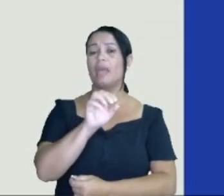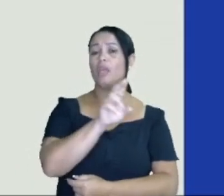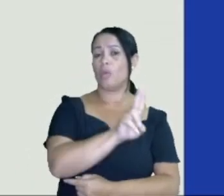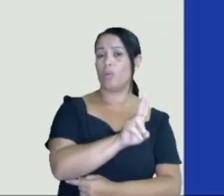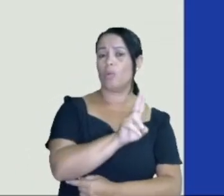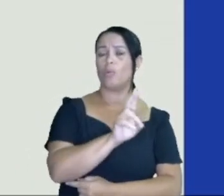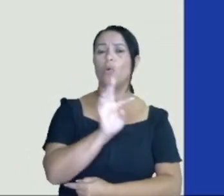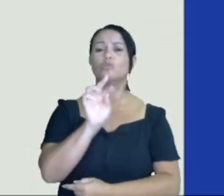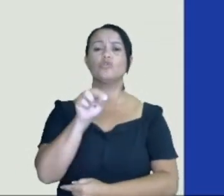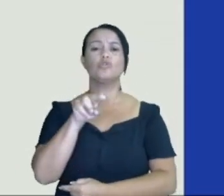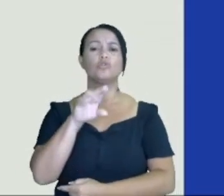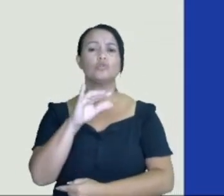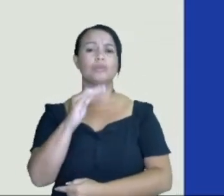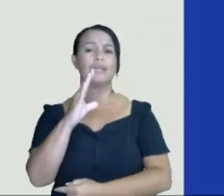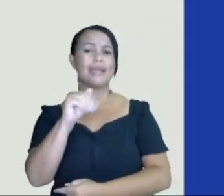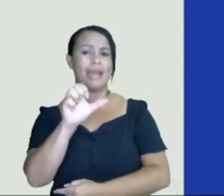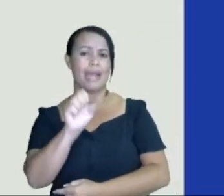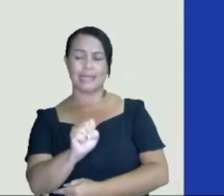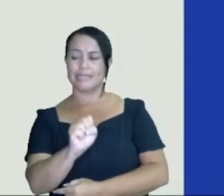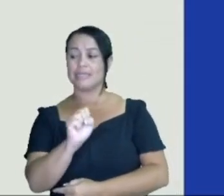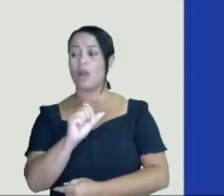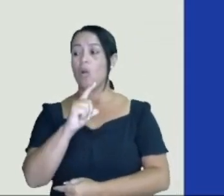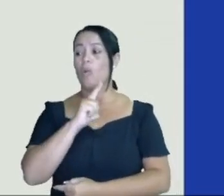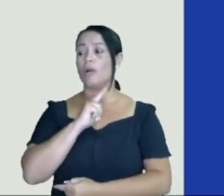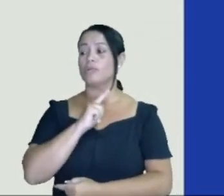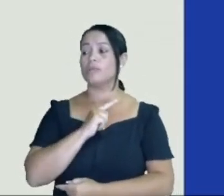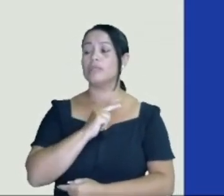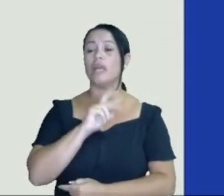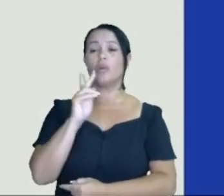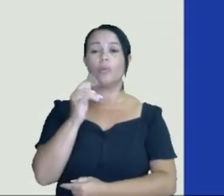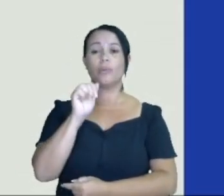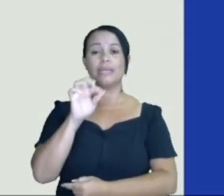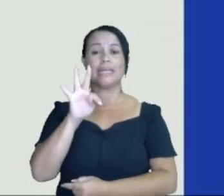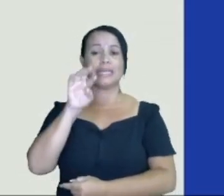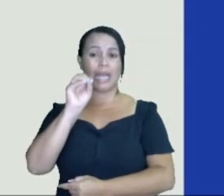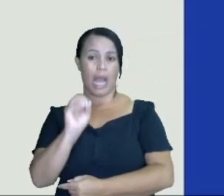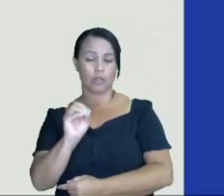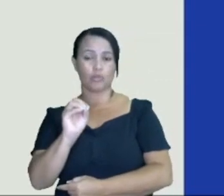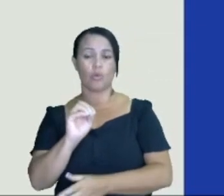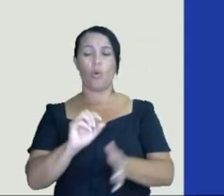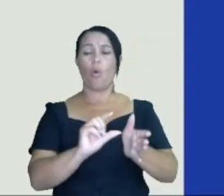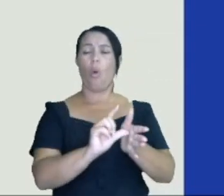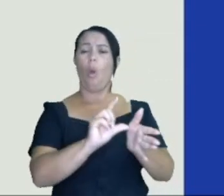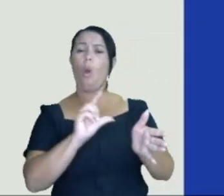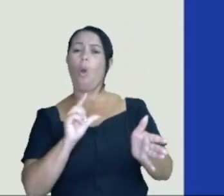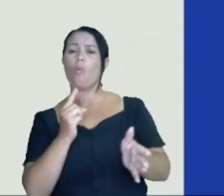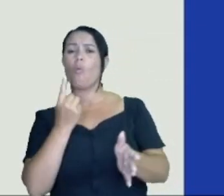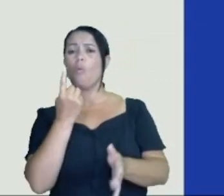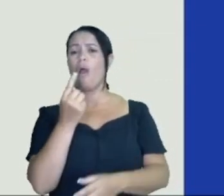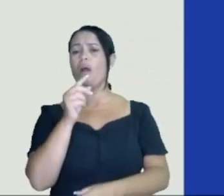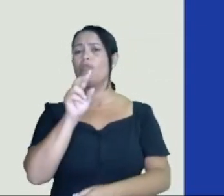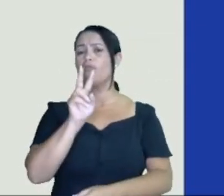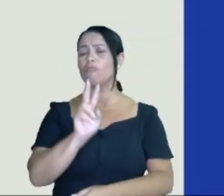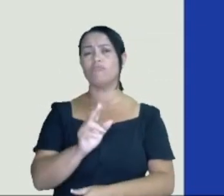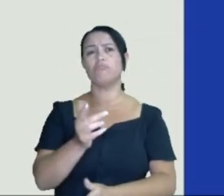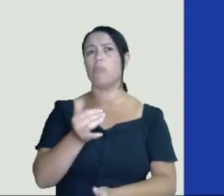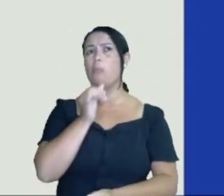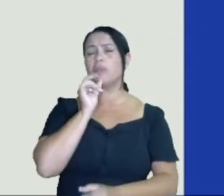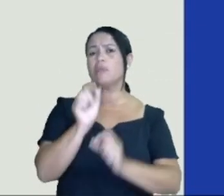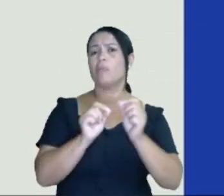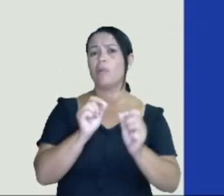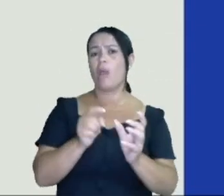tônicas quando formam um hiato com a vogal anterior. Vamos